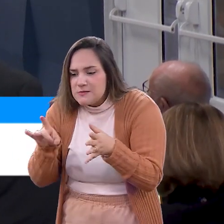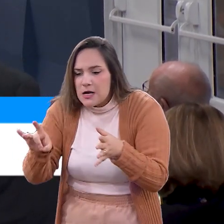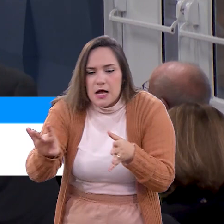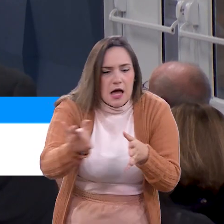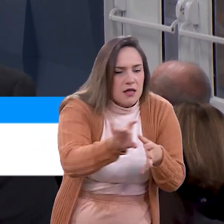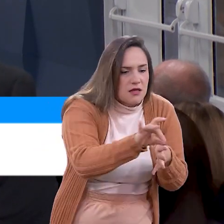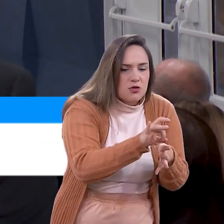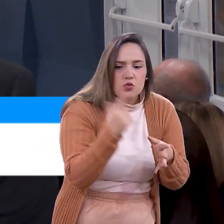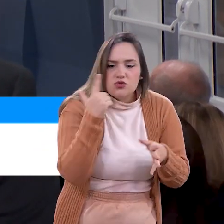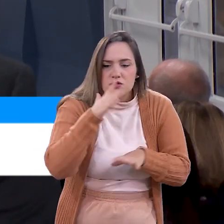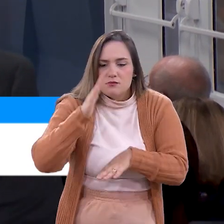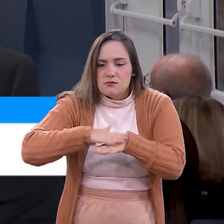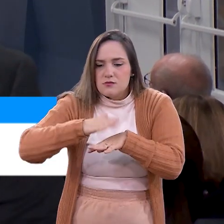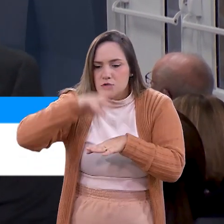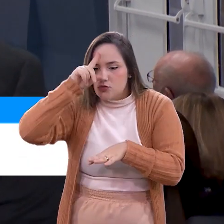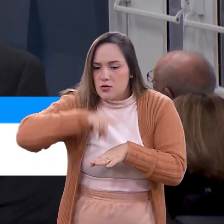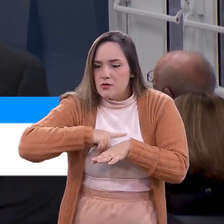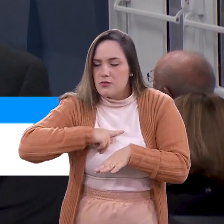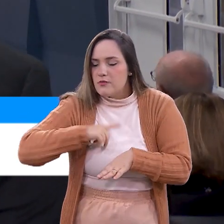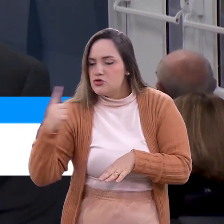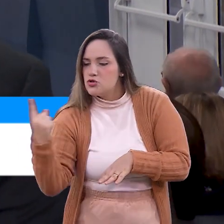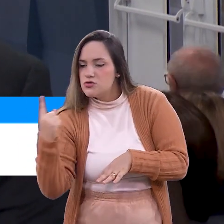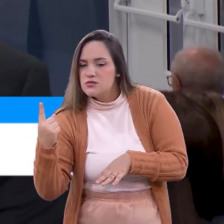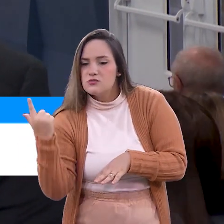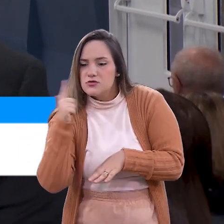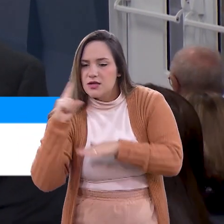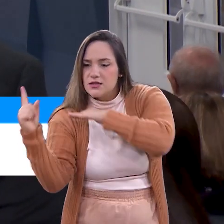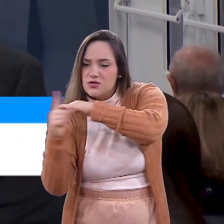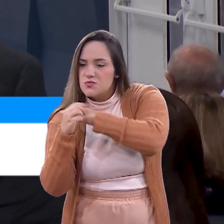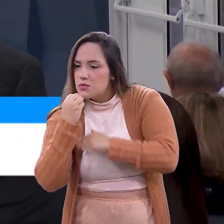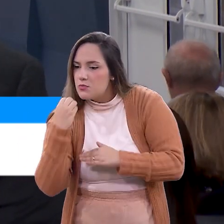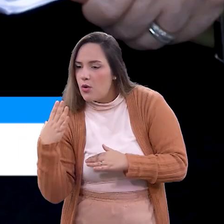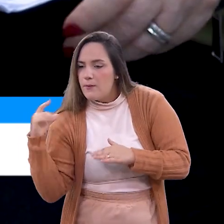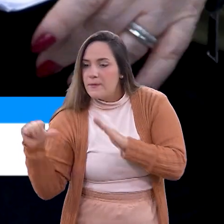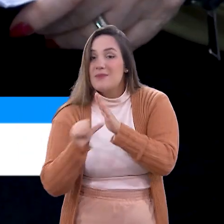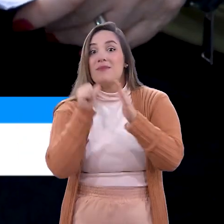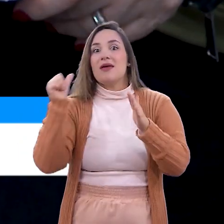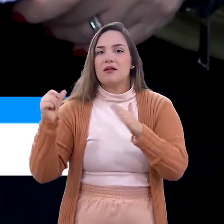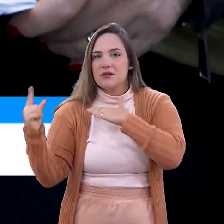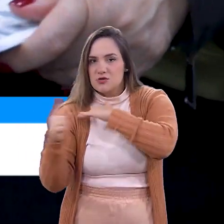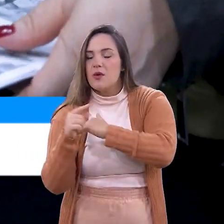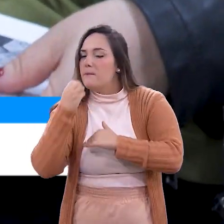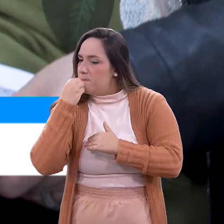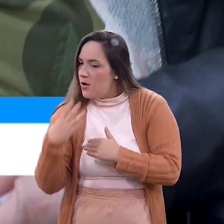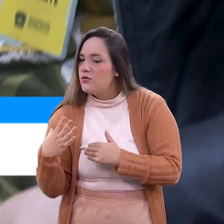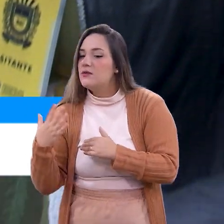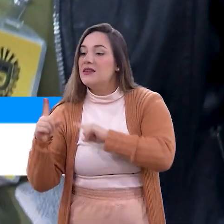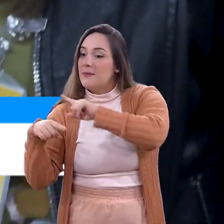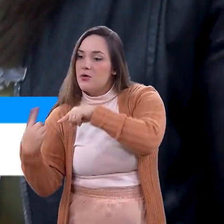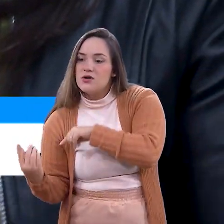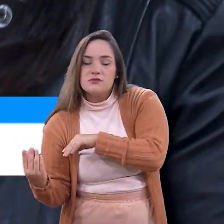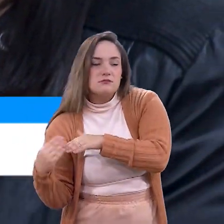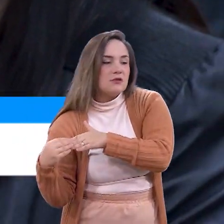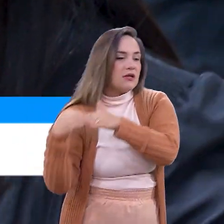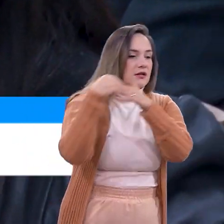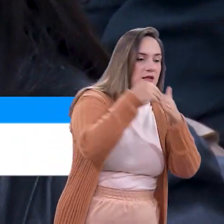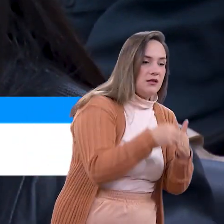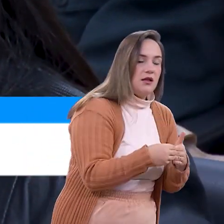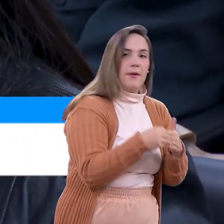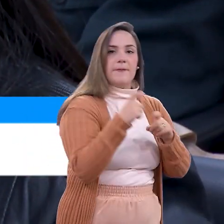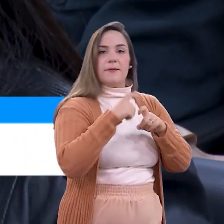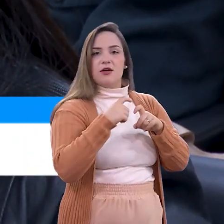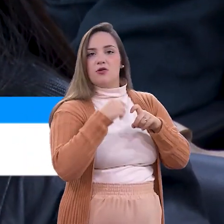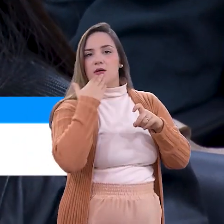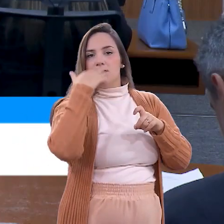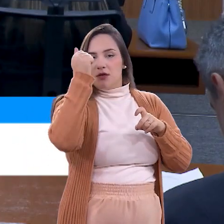municípios ajudando na qualificação da atenção primária para melhorar consequentemente a atenção secundária e